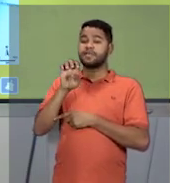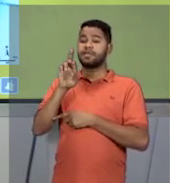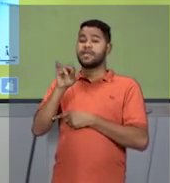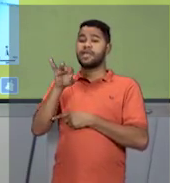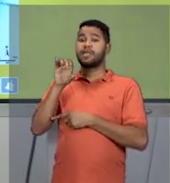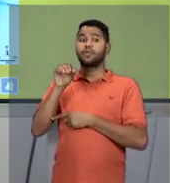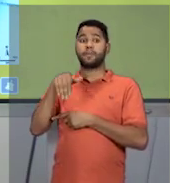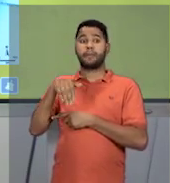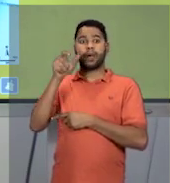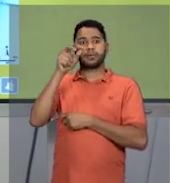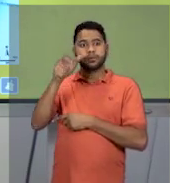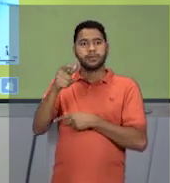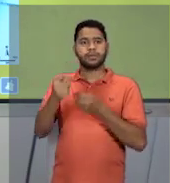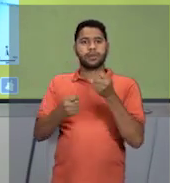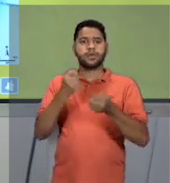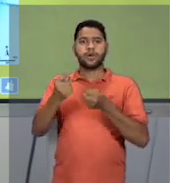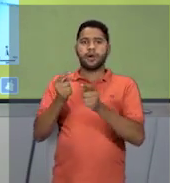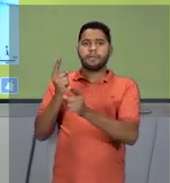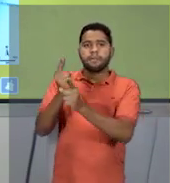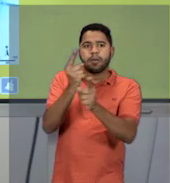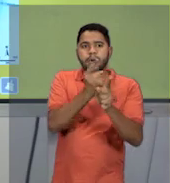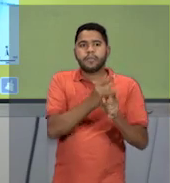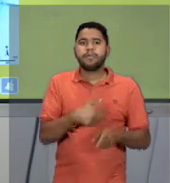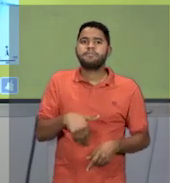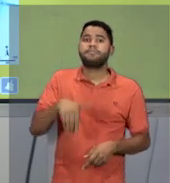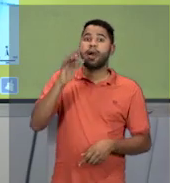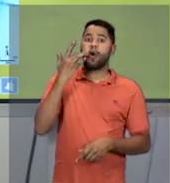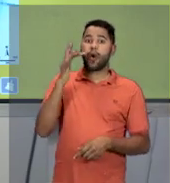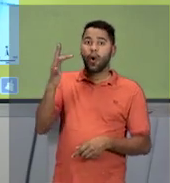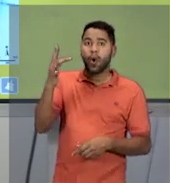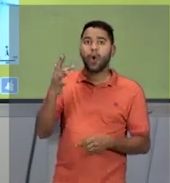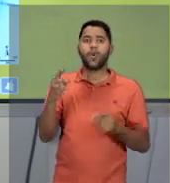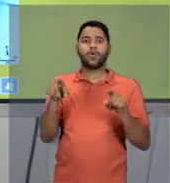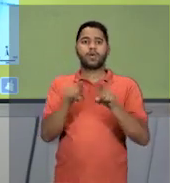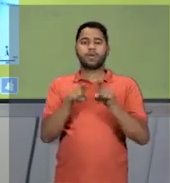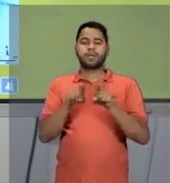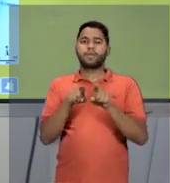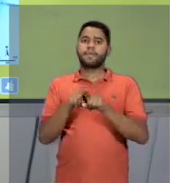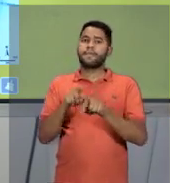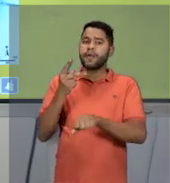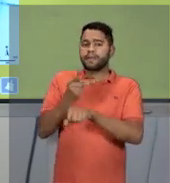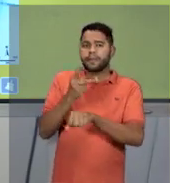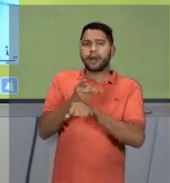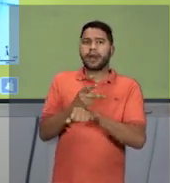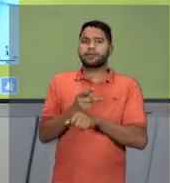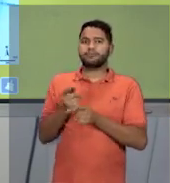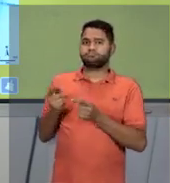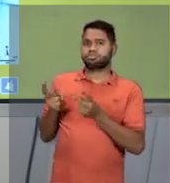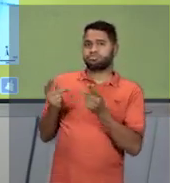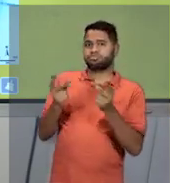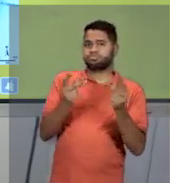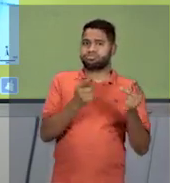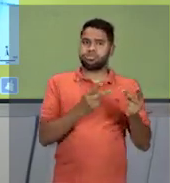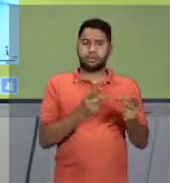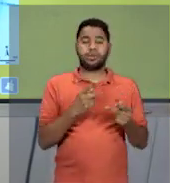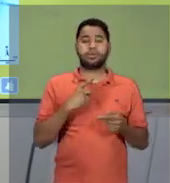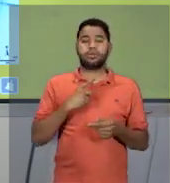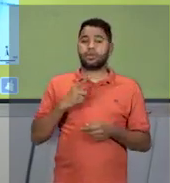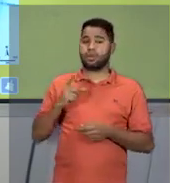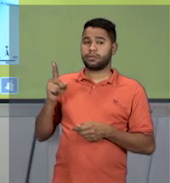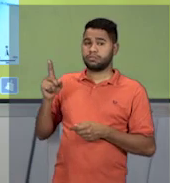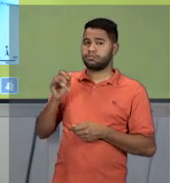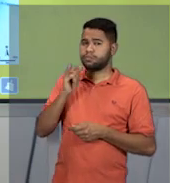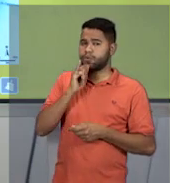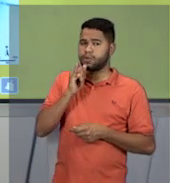econômico, onde se encontrou mais ouro, prata ou qualquer outro interesse de comércio. Então nós temos, por